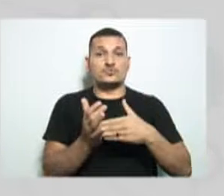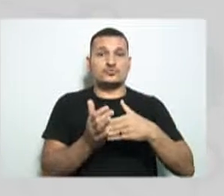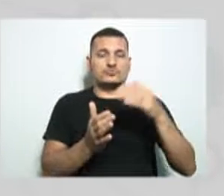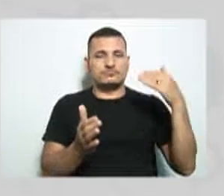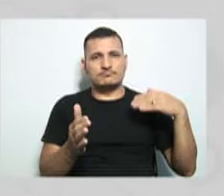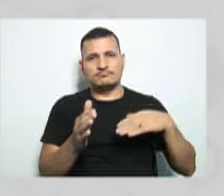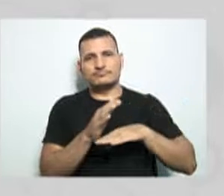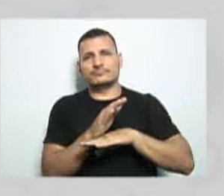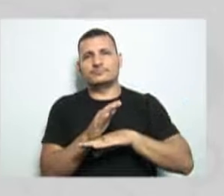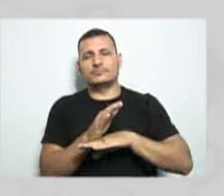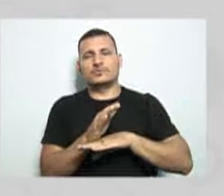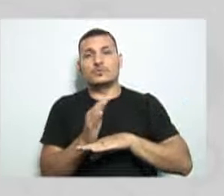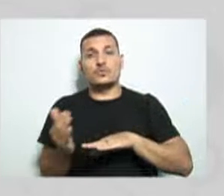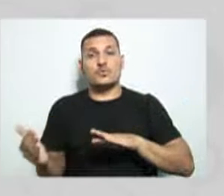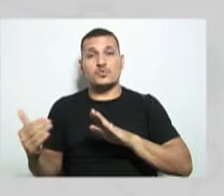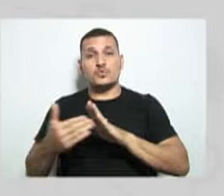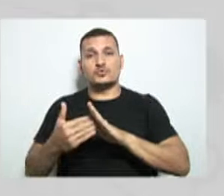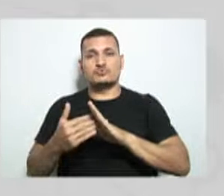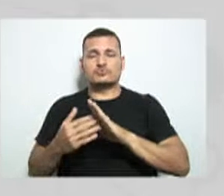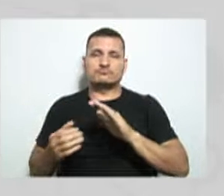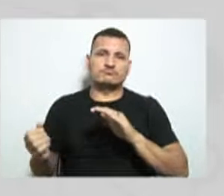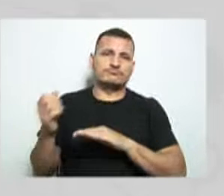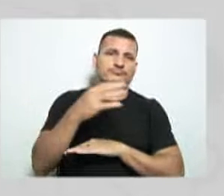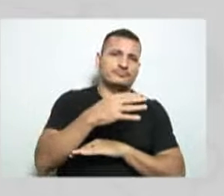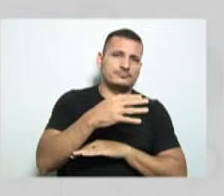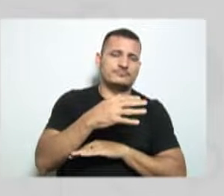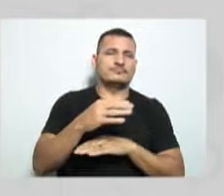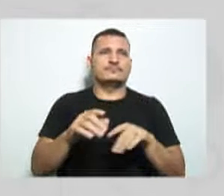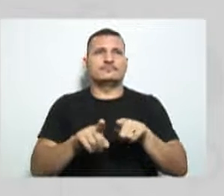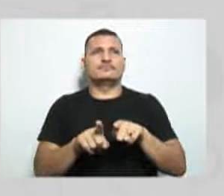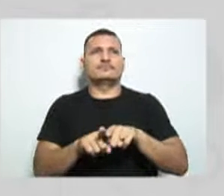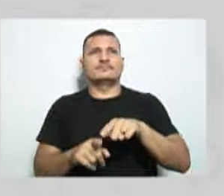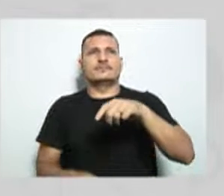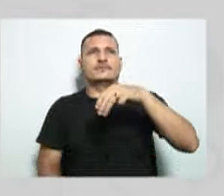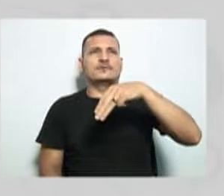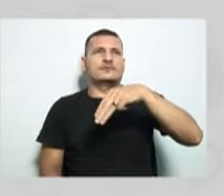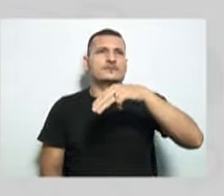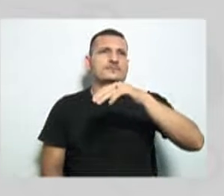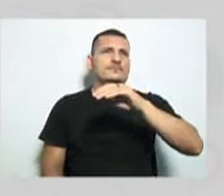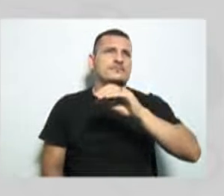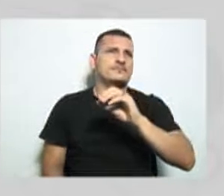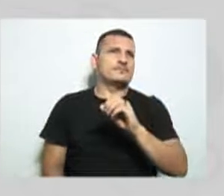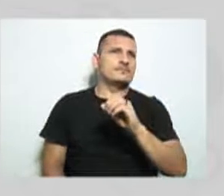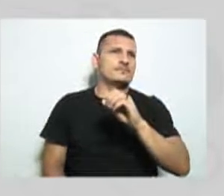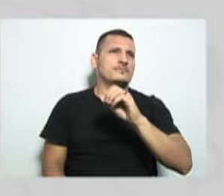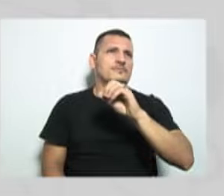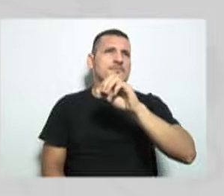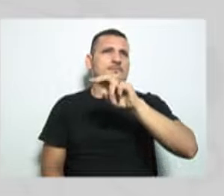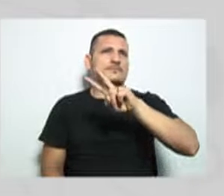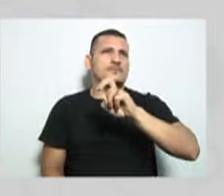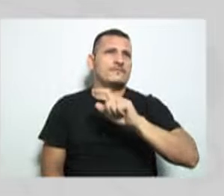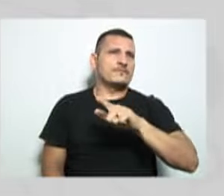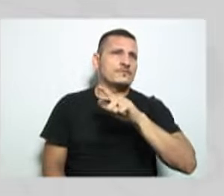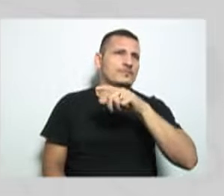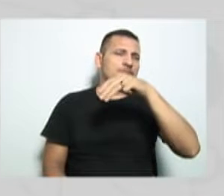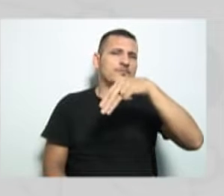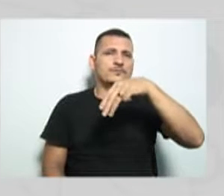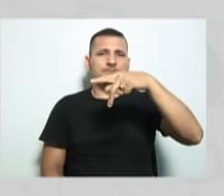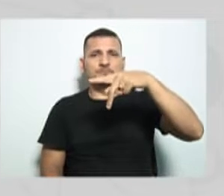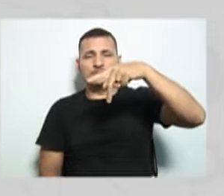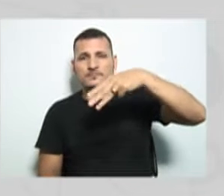média ponderada móvel, que é o MPM. Vão ser os 3 métodos que nós vamos trabalhar nessa